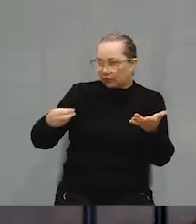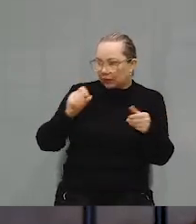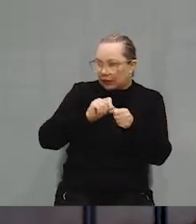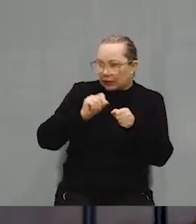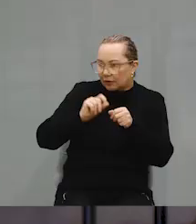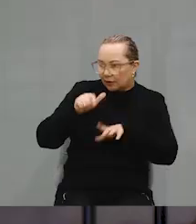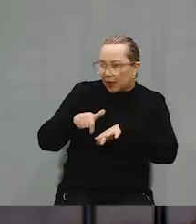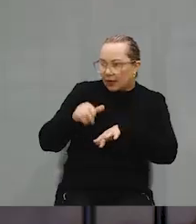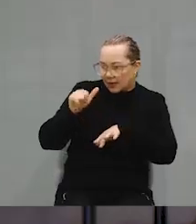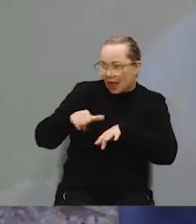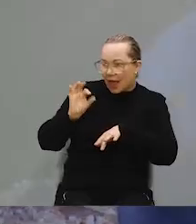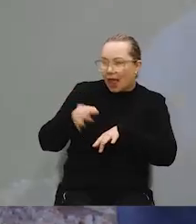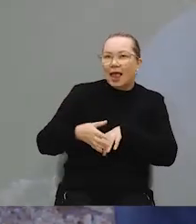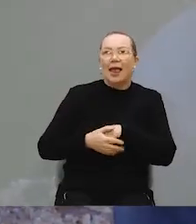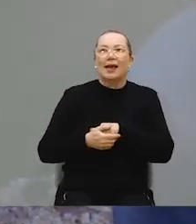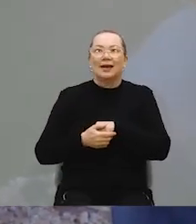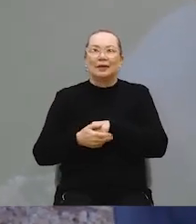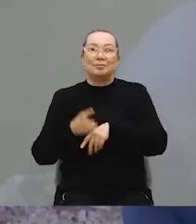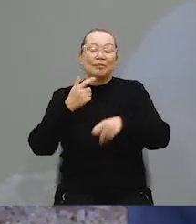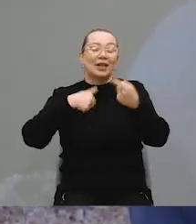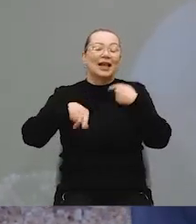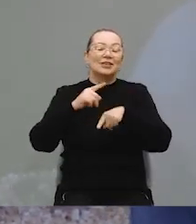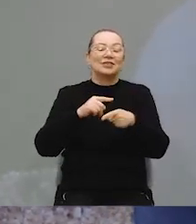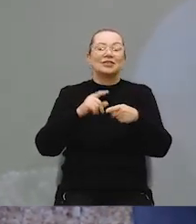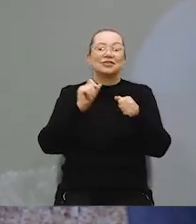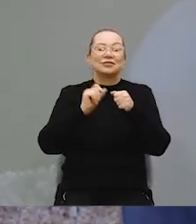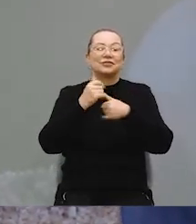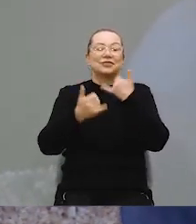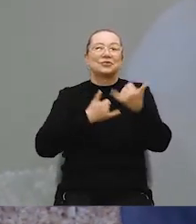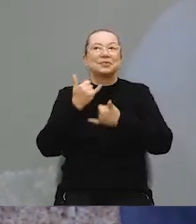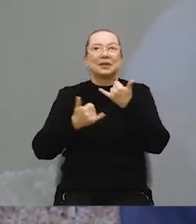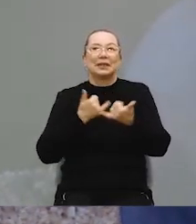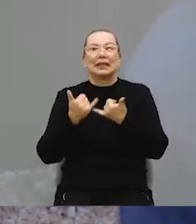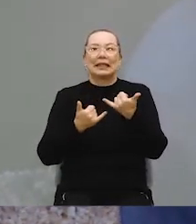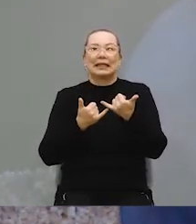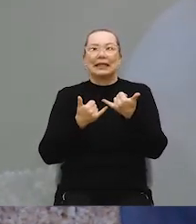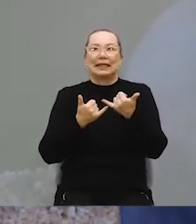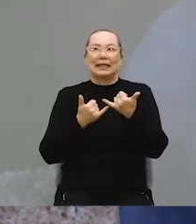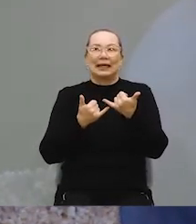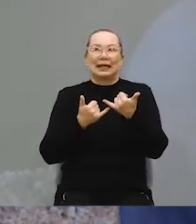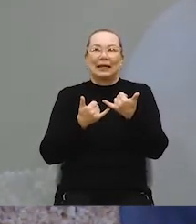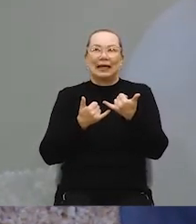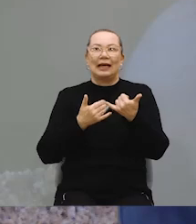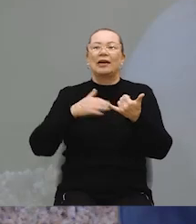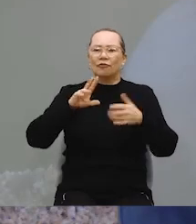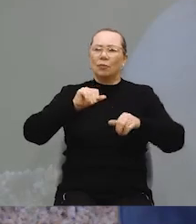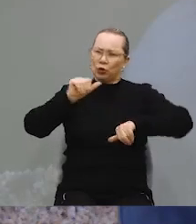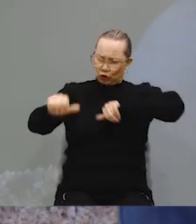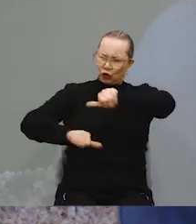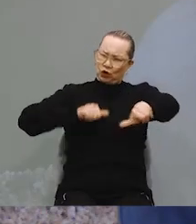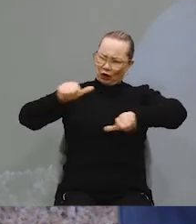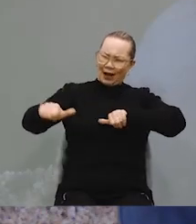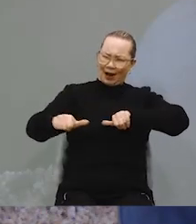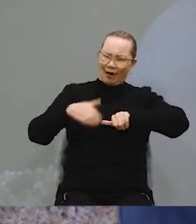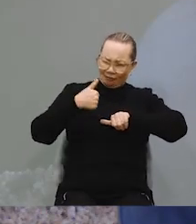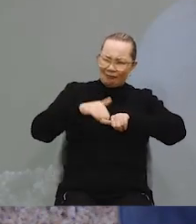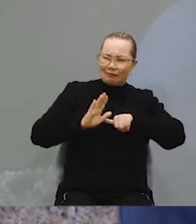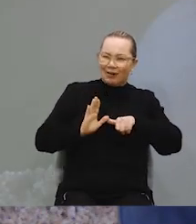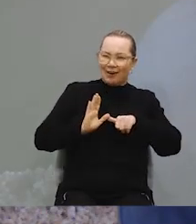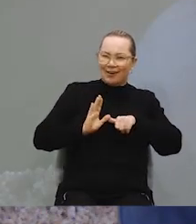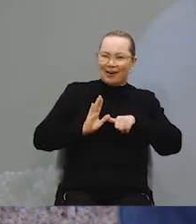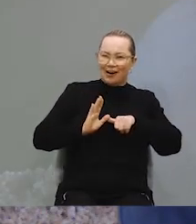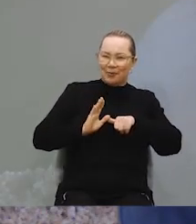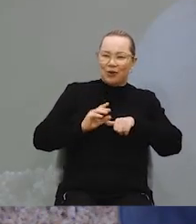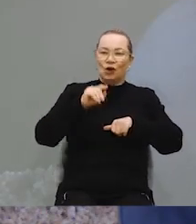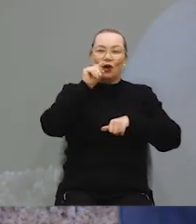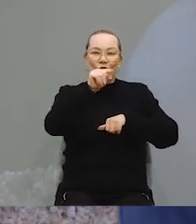Foi a tua filha que fez. E aí a gente fez uma brincadeira assim de, vamos inverter então, né? Tu